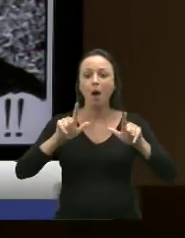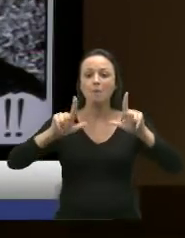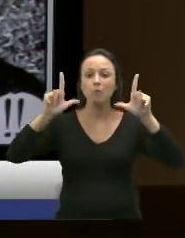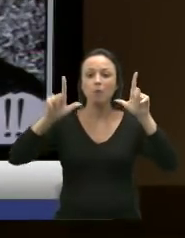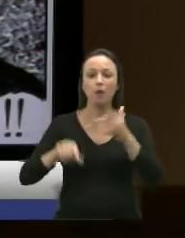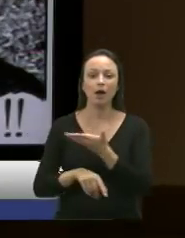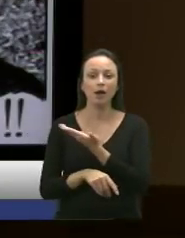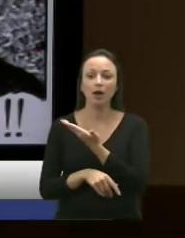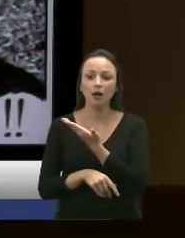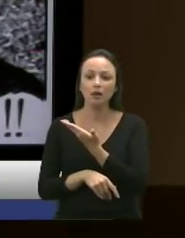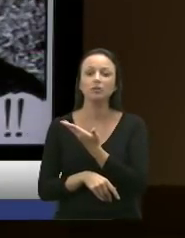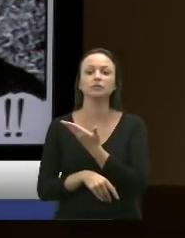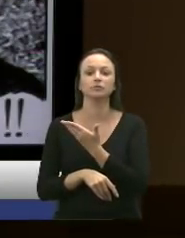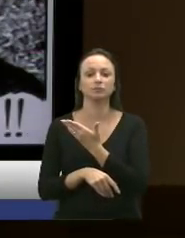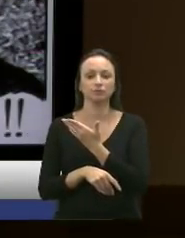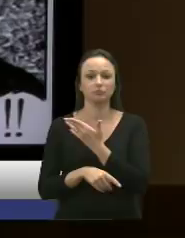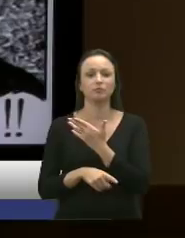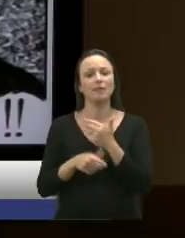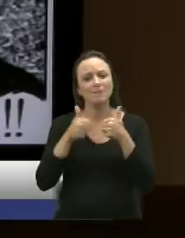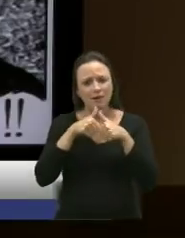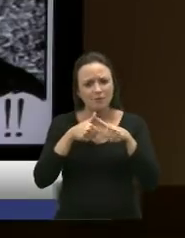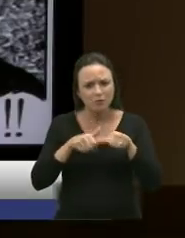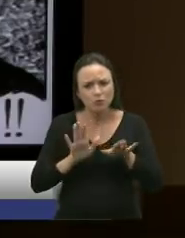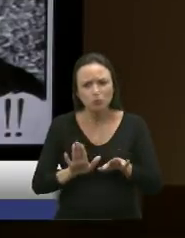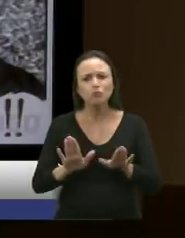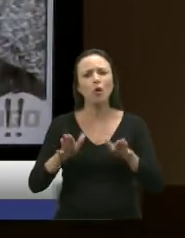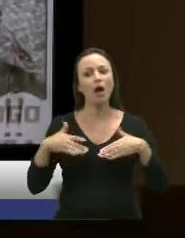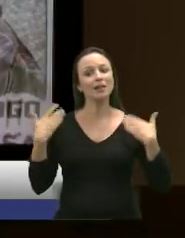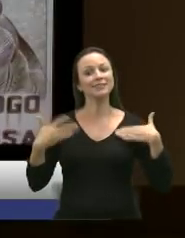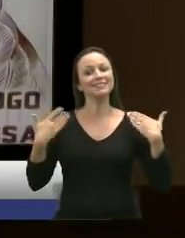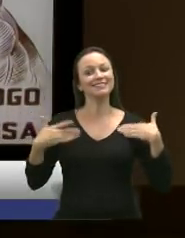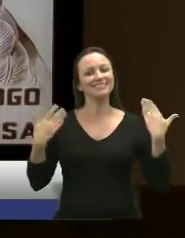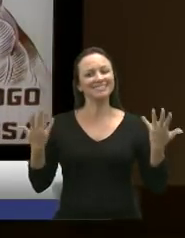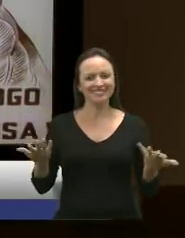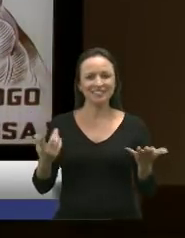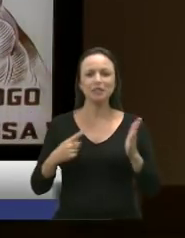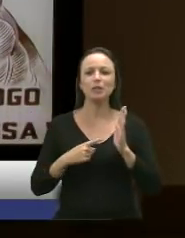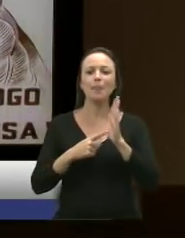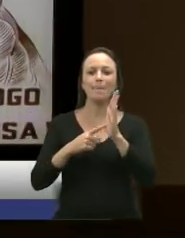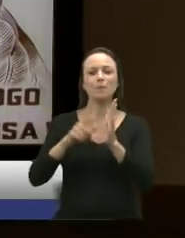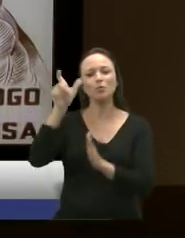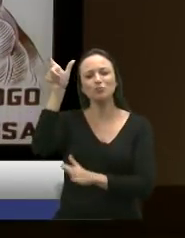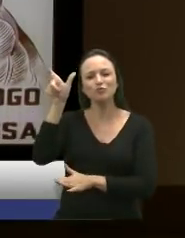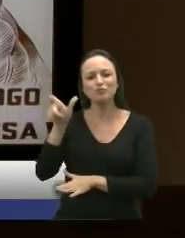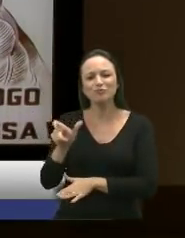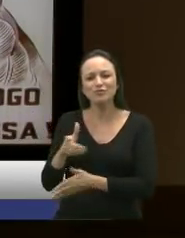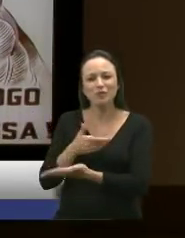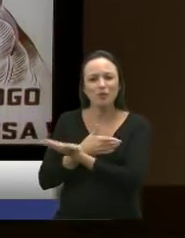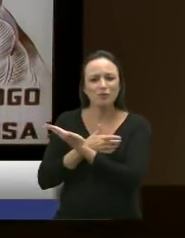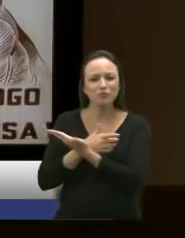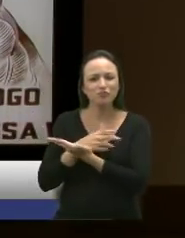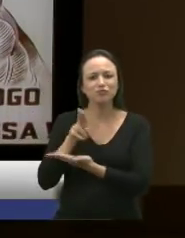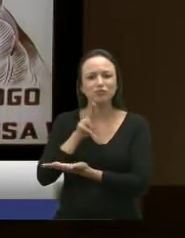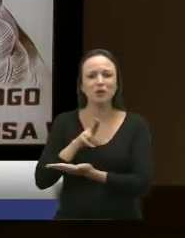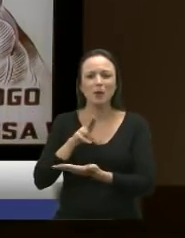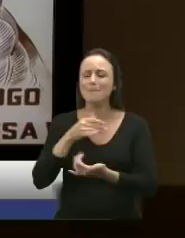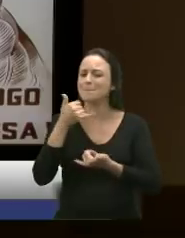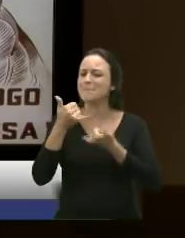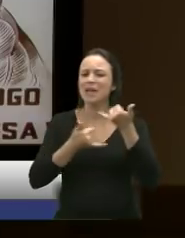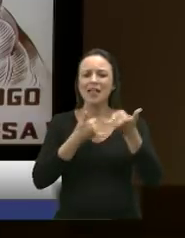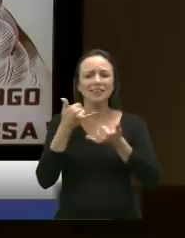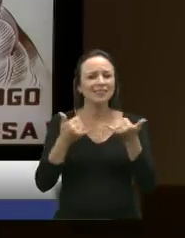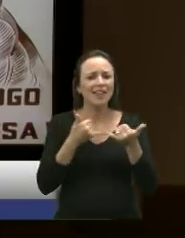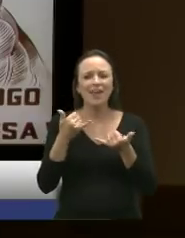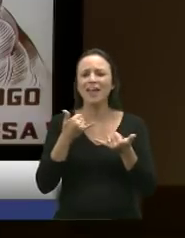diz para manter o entusiasmo, que usa a figura do bandeirante, e que pode até usar a brincadeira de